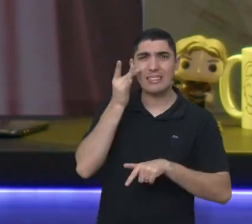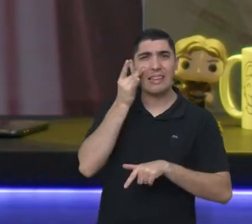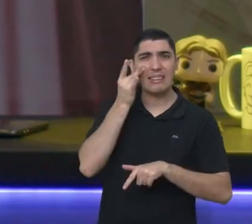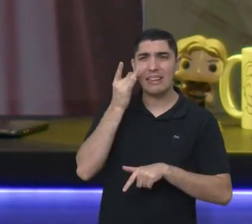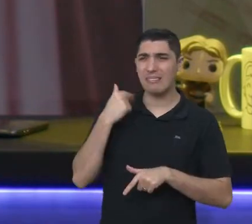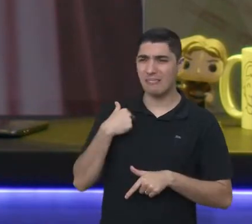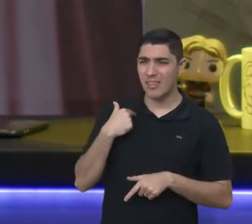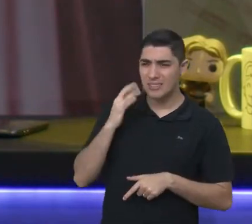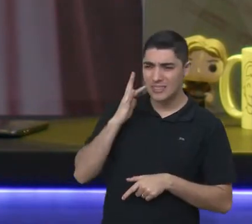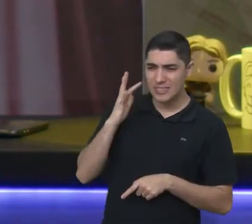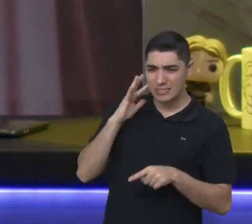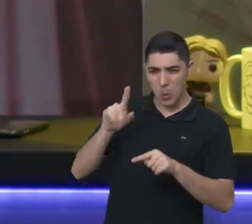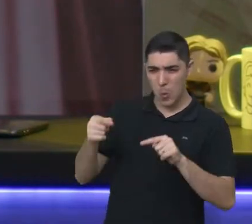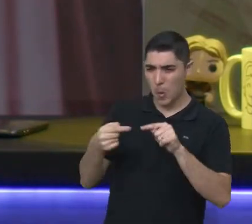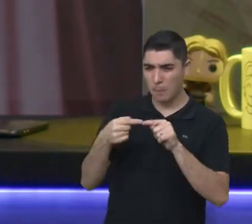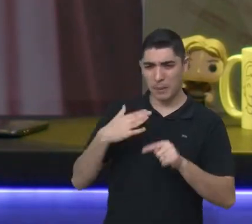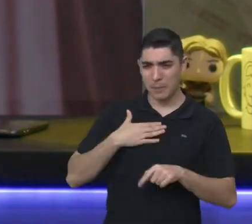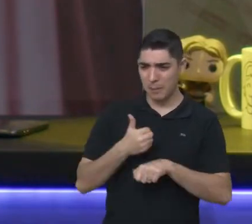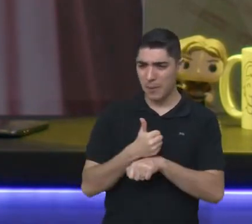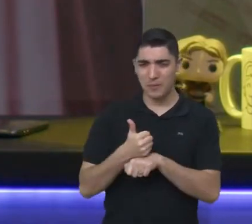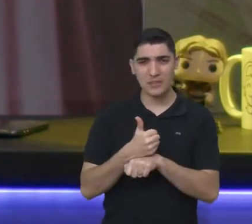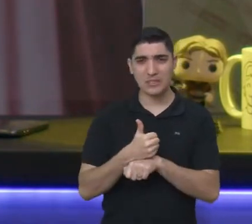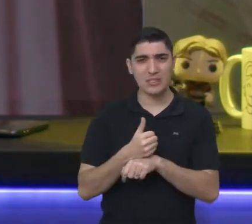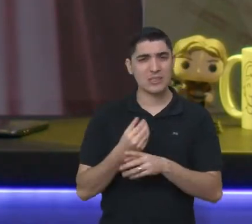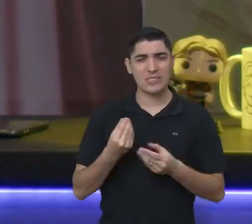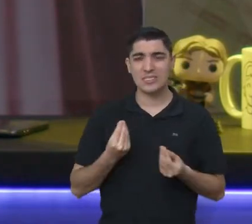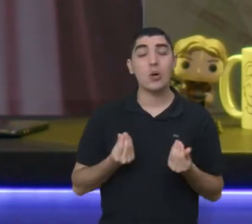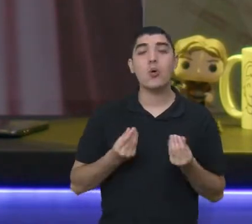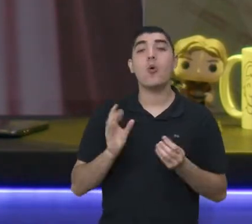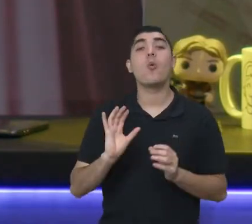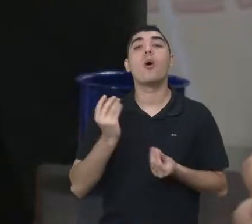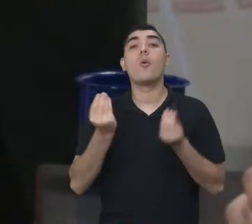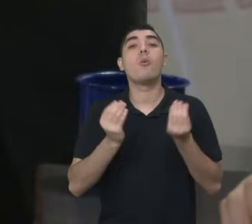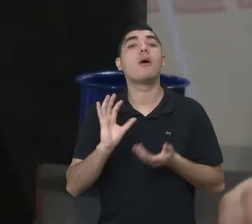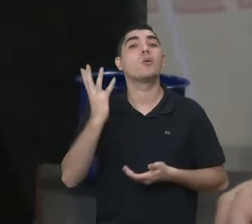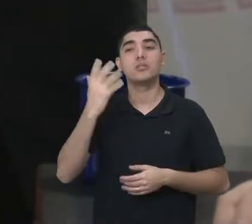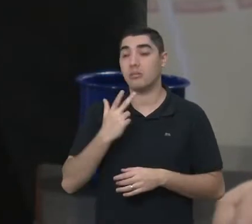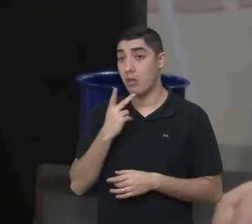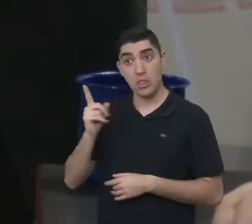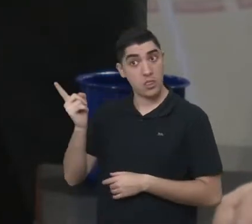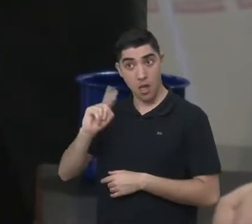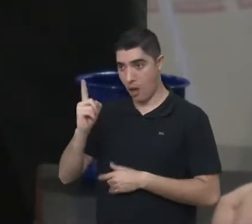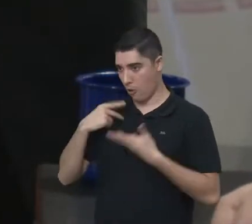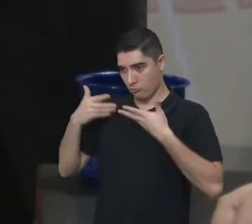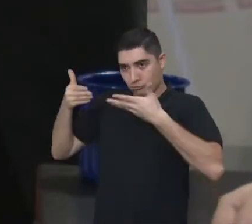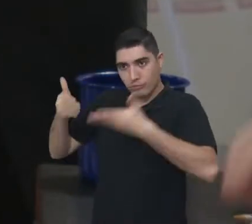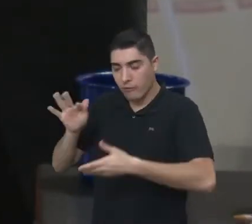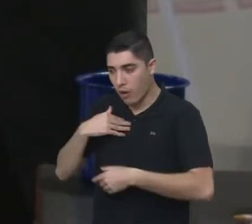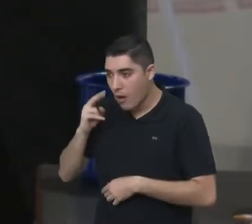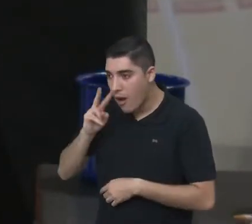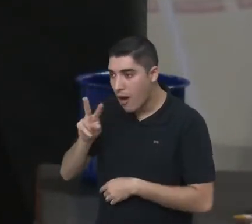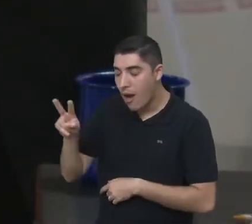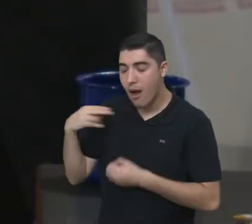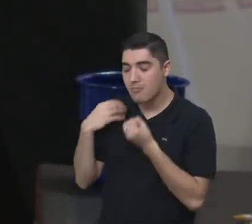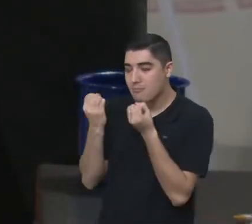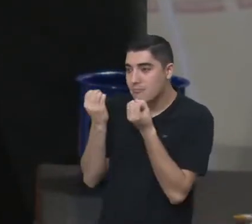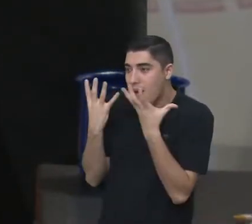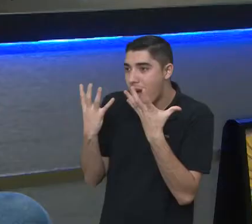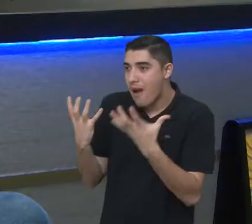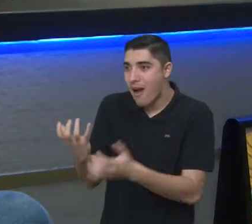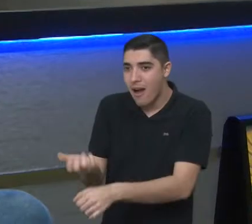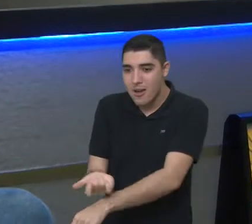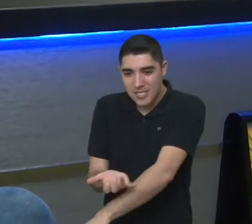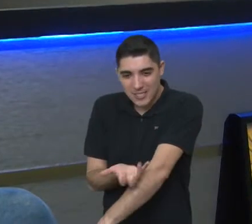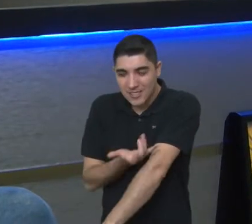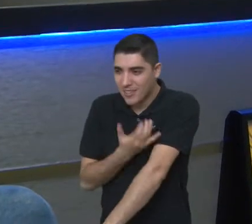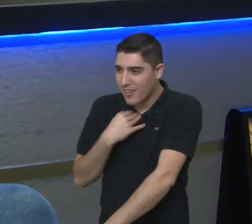imaginava com sua profissão? Como é que foi isso? Eu fiquei deslumbrada por estar lá, né? Ainda mais